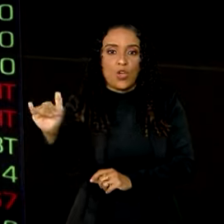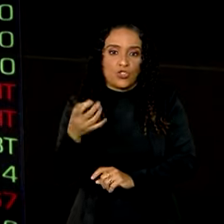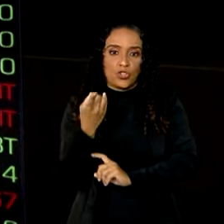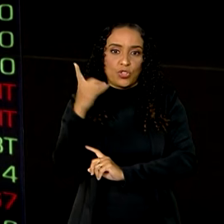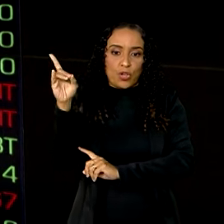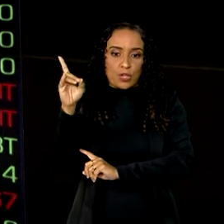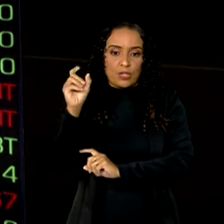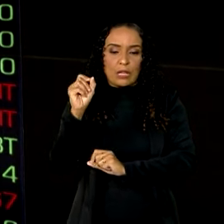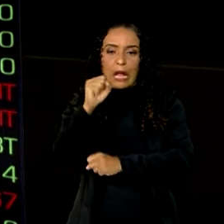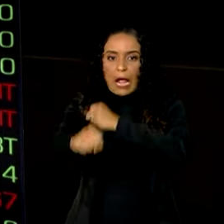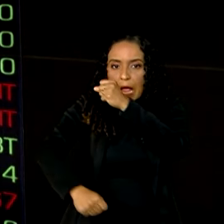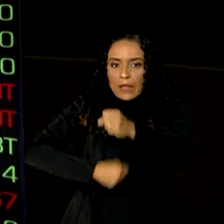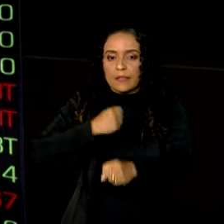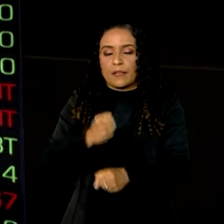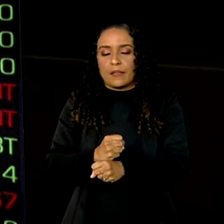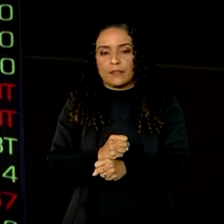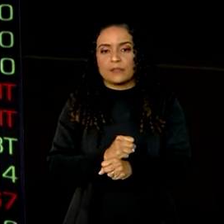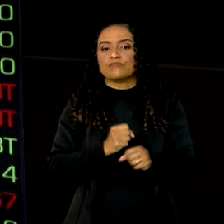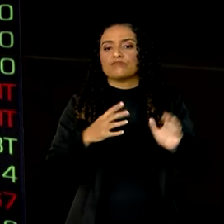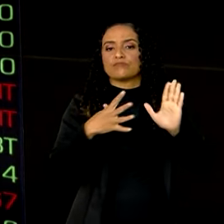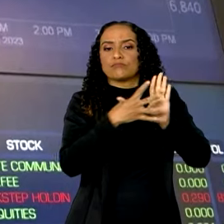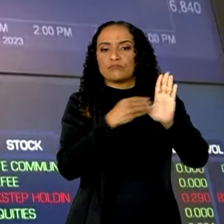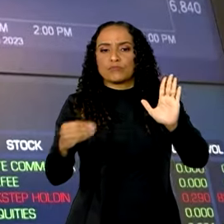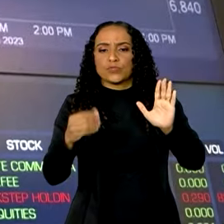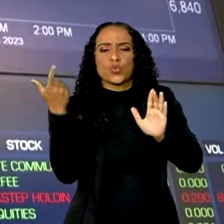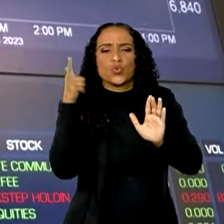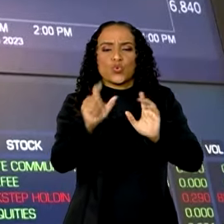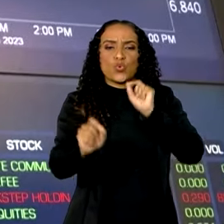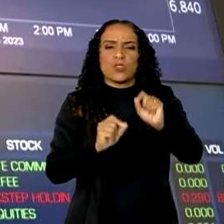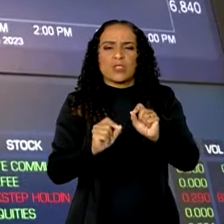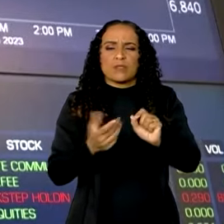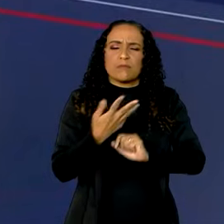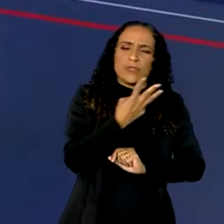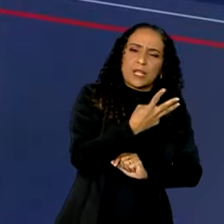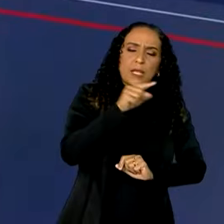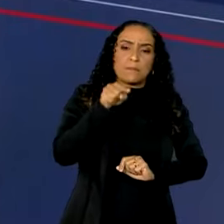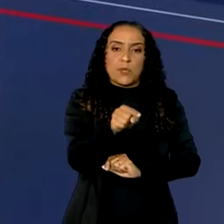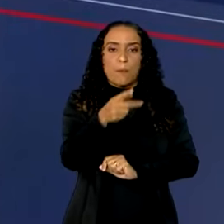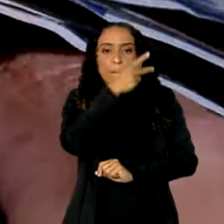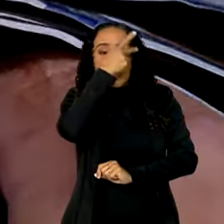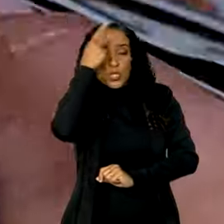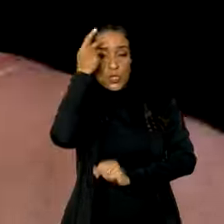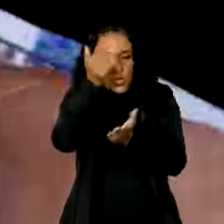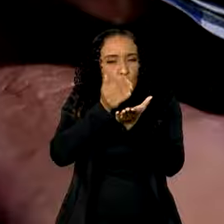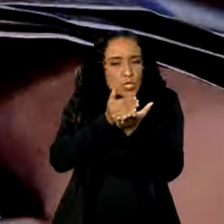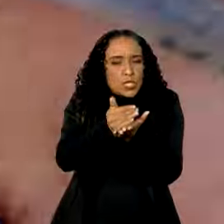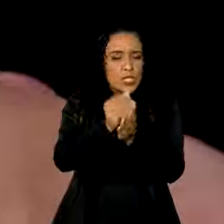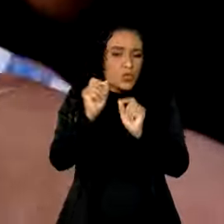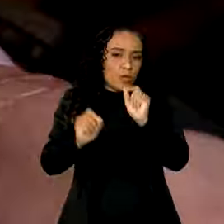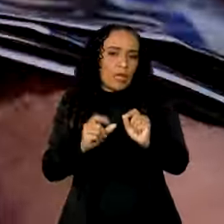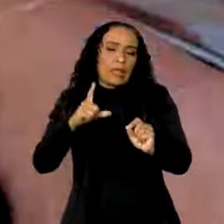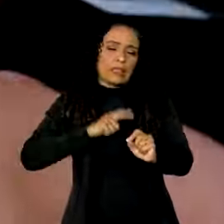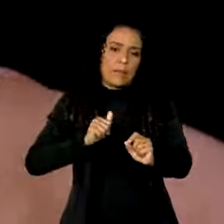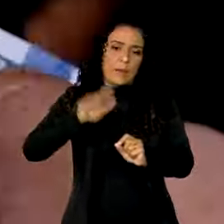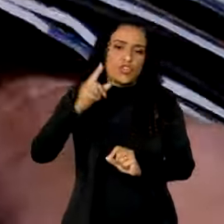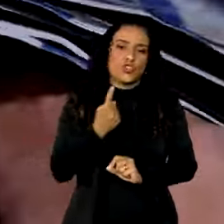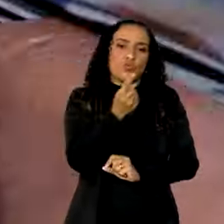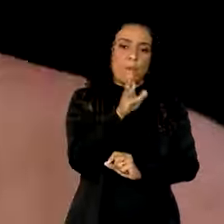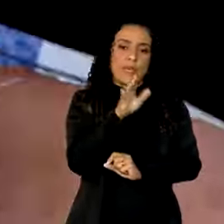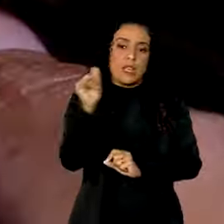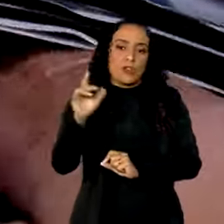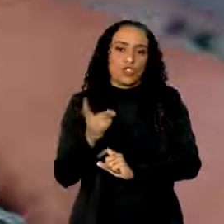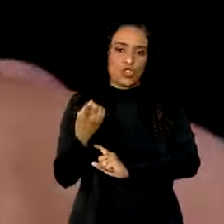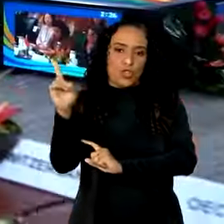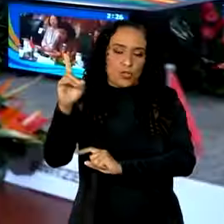de dólares por ano. O modelo atingiria cerca de 3 mil pessoas inicialmente, que têm mais de 1 bilhão